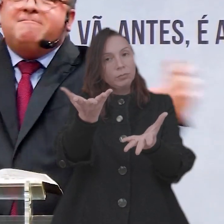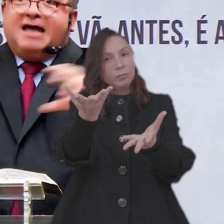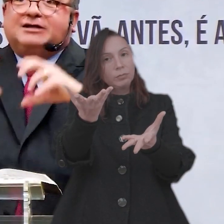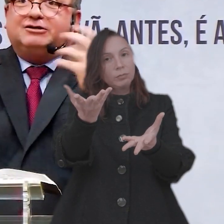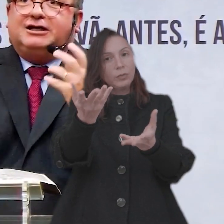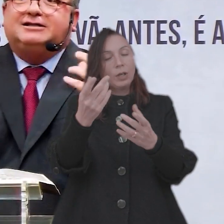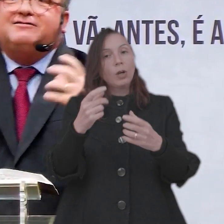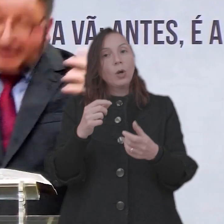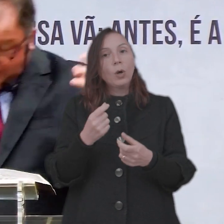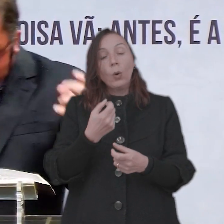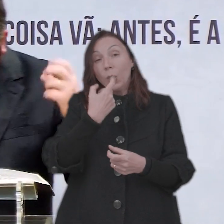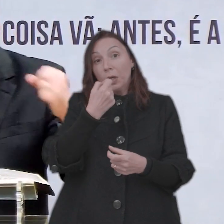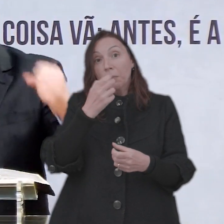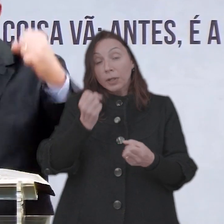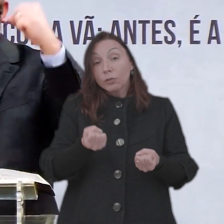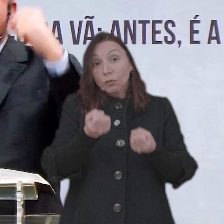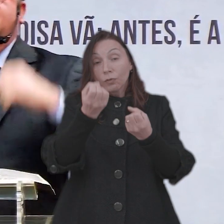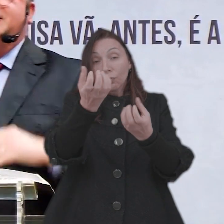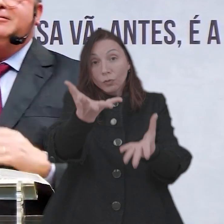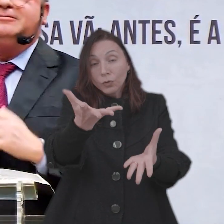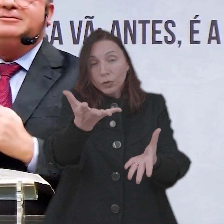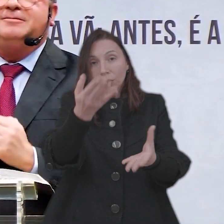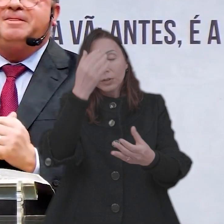dar um remédio aqui que você vai